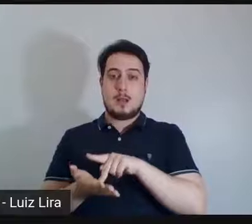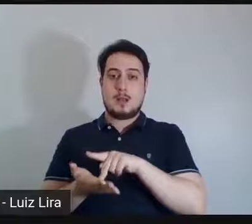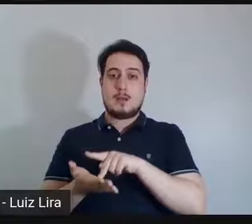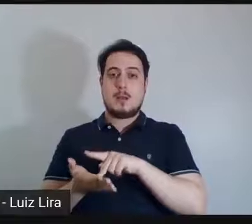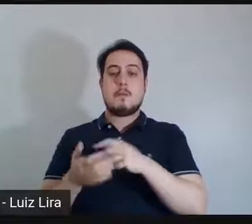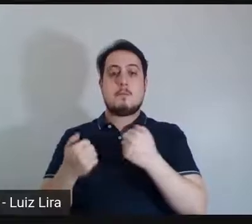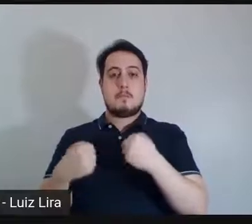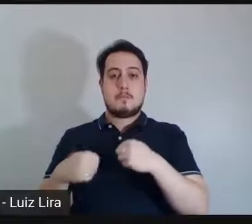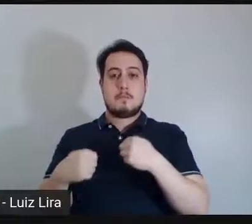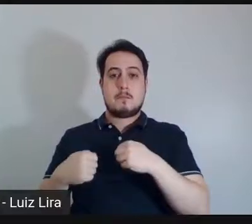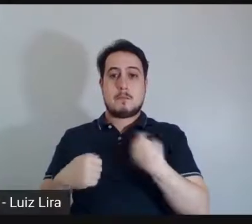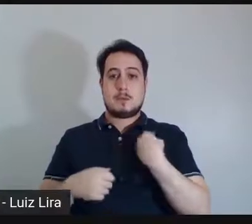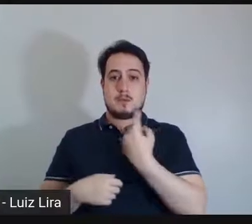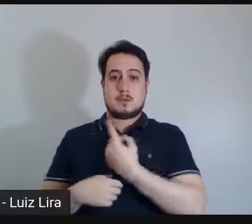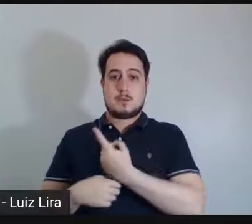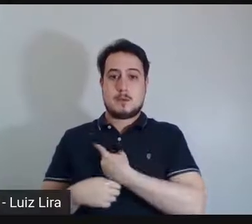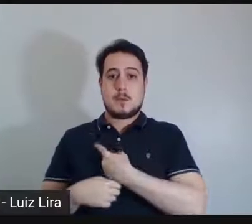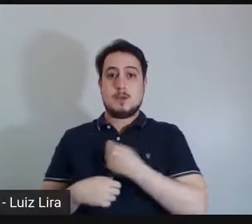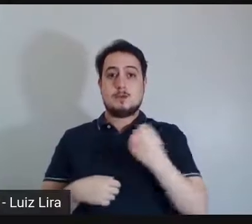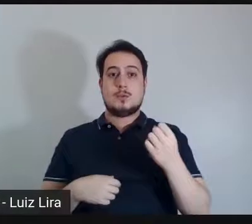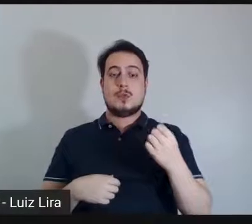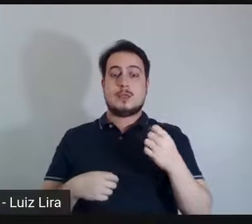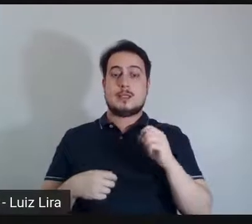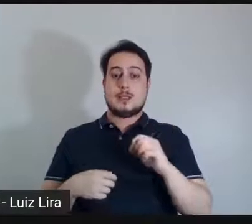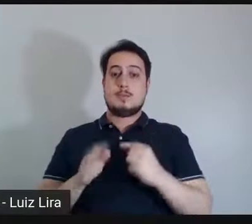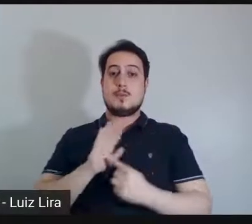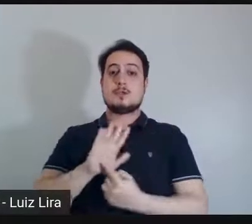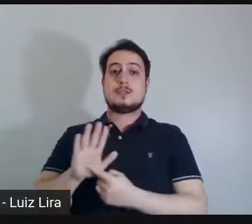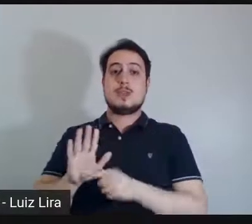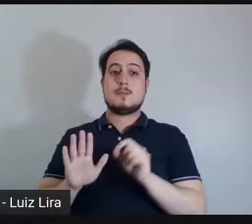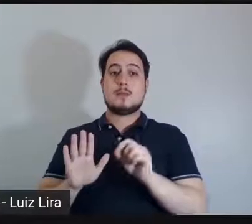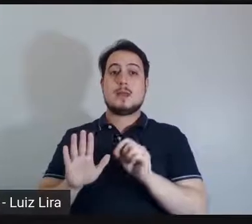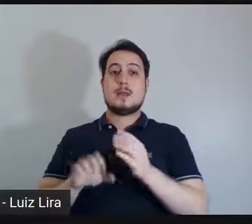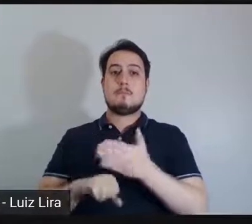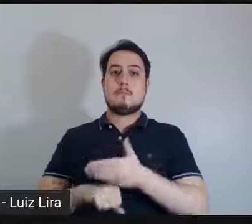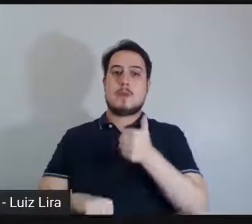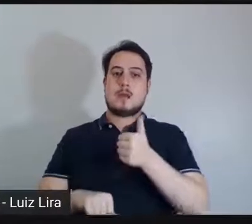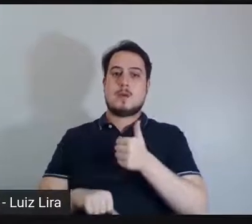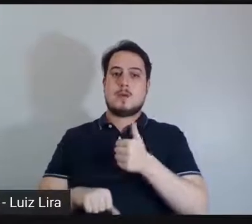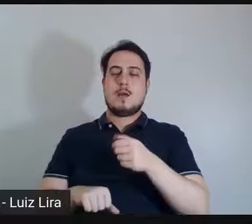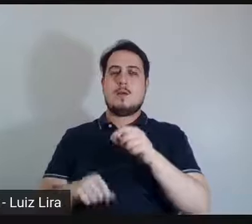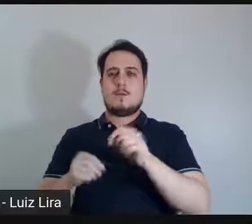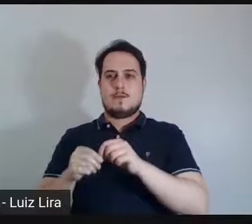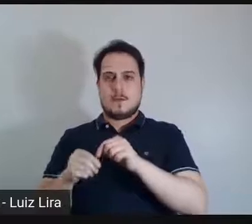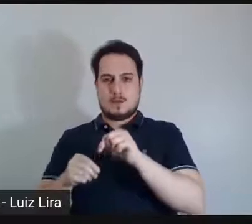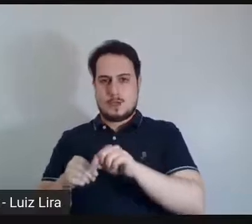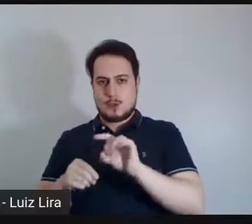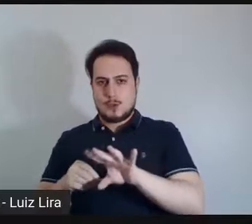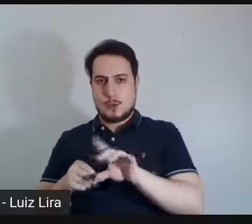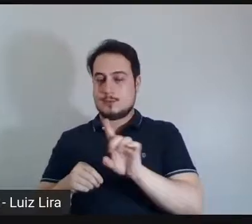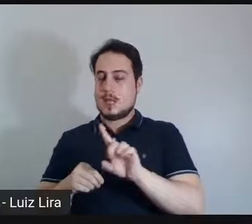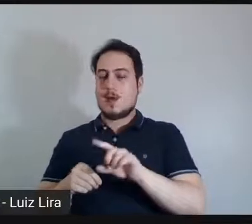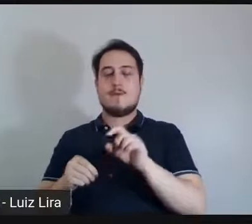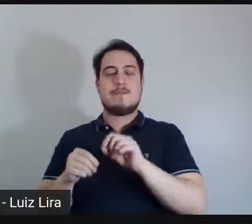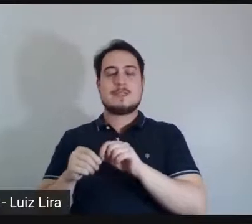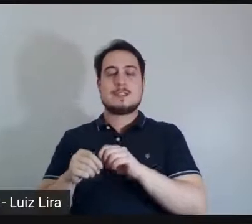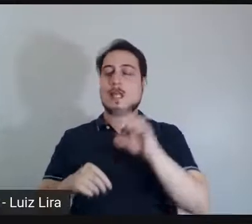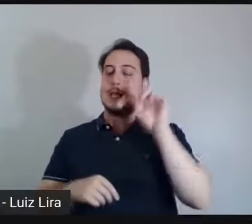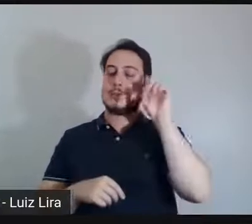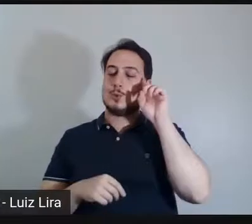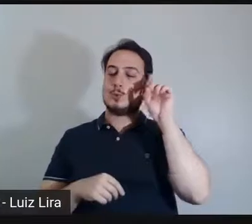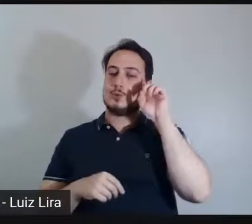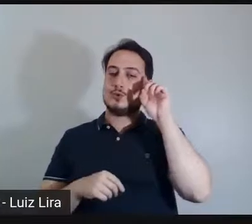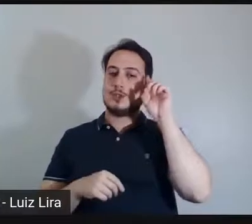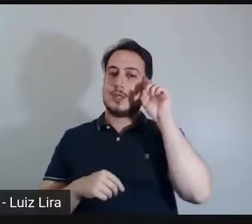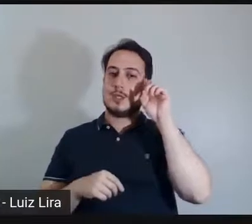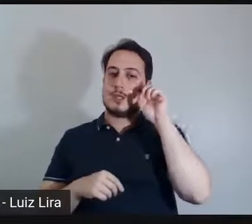exige da gente o nosso melhor. E o nosso melhor não é feito só aqui na jornada, a gente faz o nosso melhor no nosso dia a dia, né? A